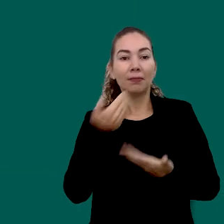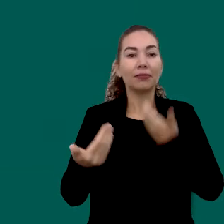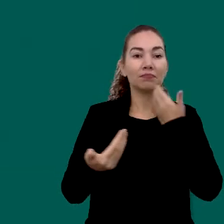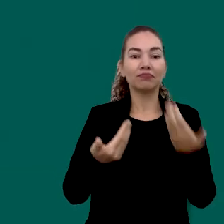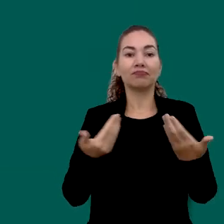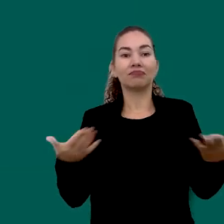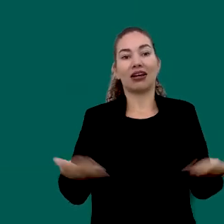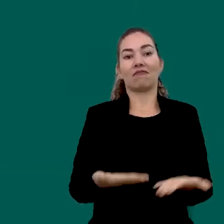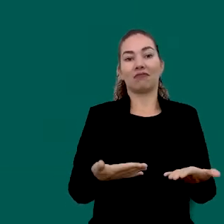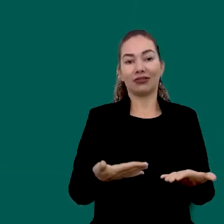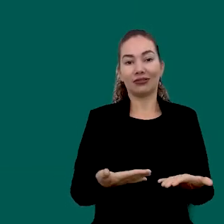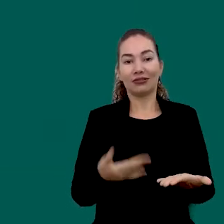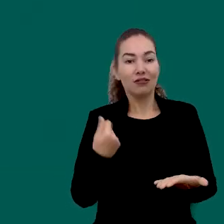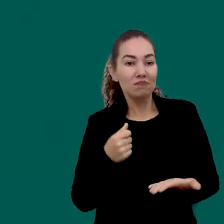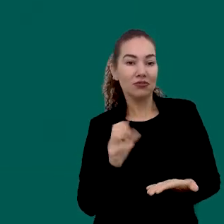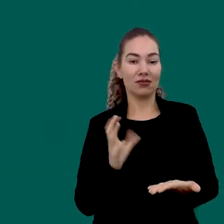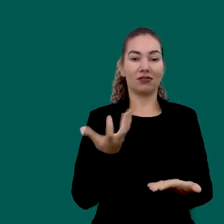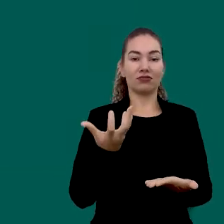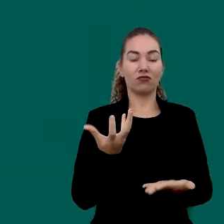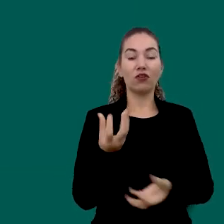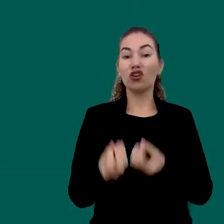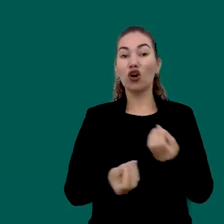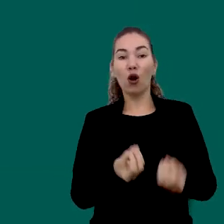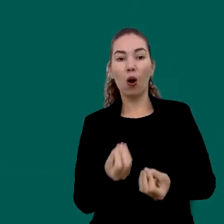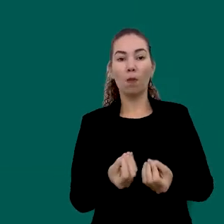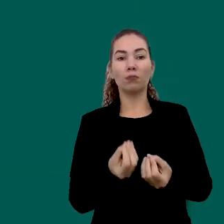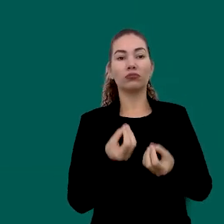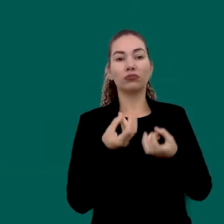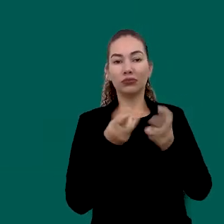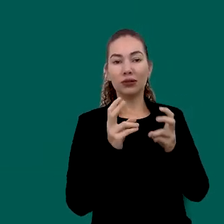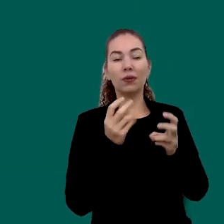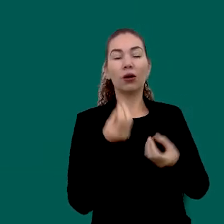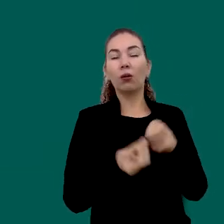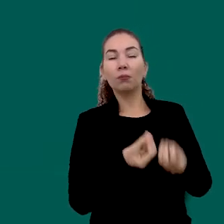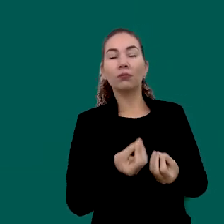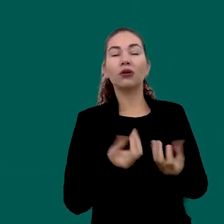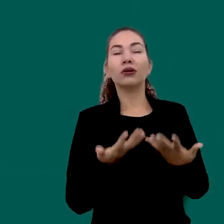né? E que era necessário poder